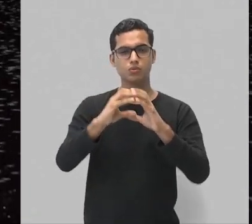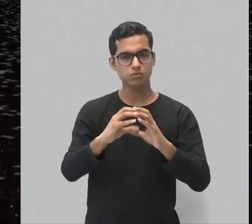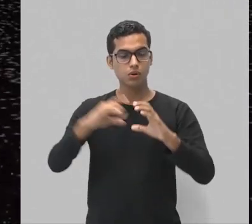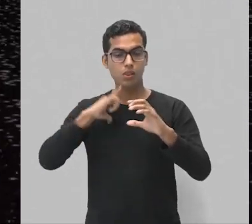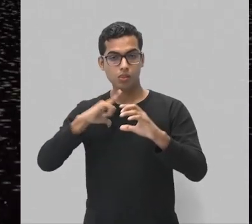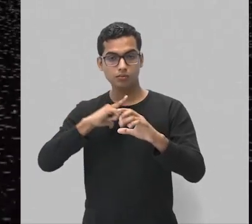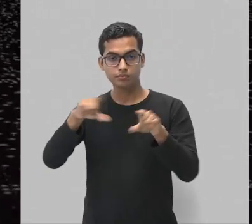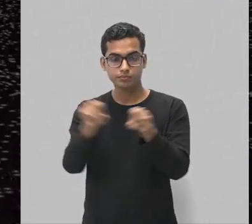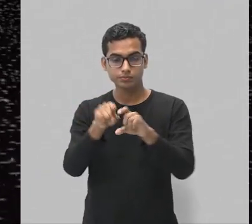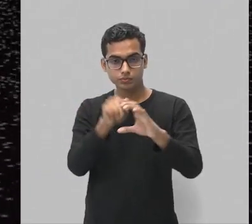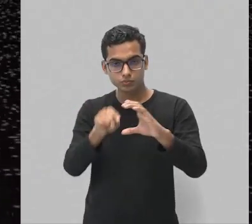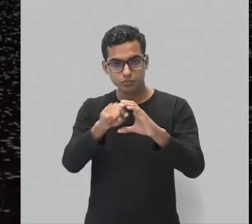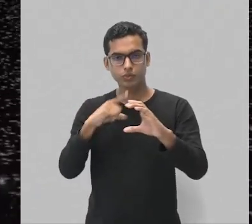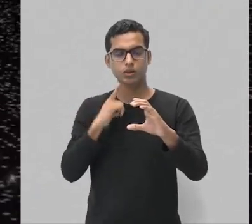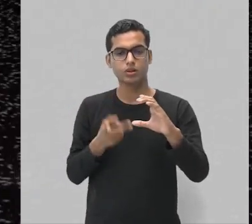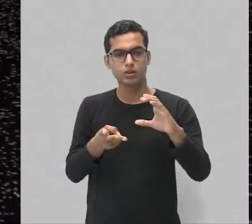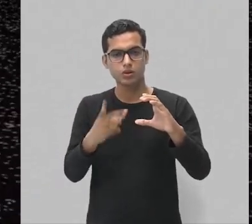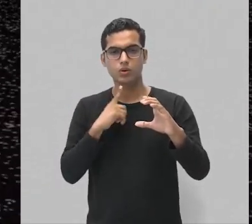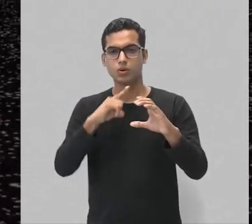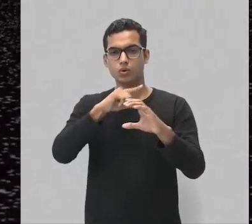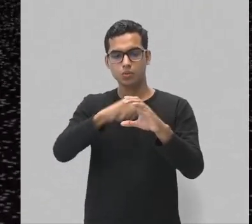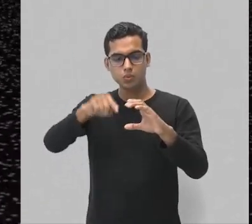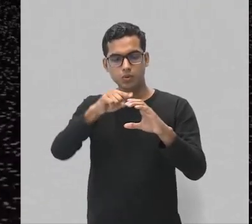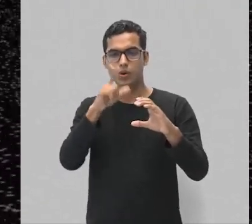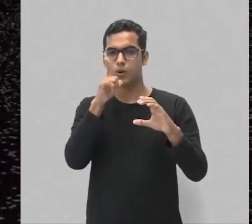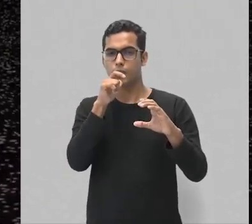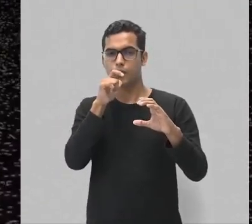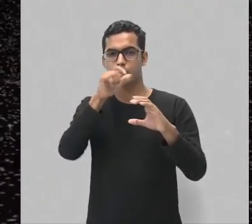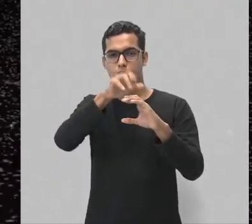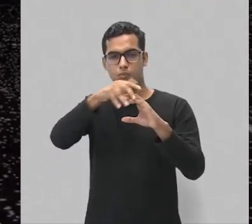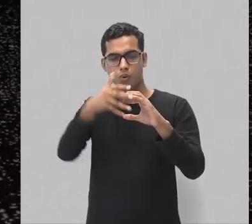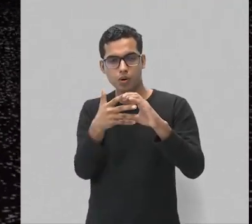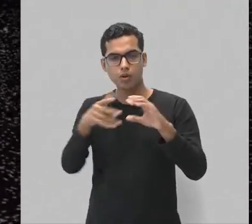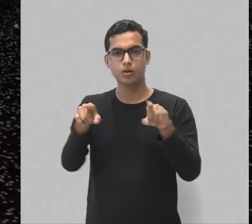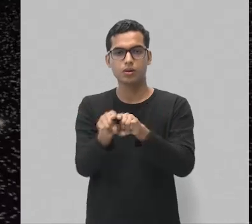se mantido líquido. Assim, se formaram os